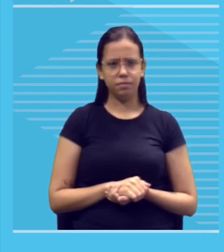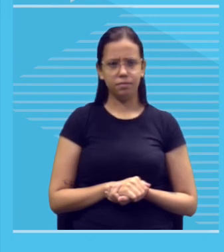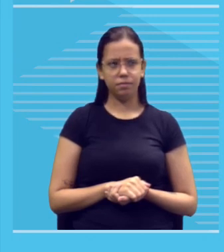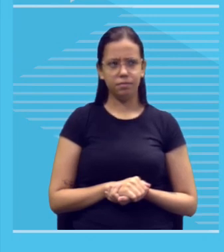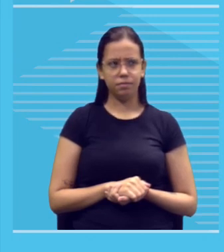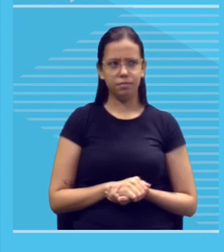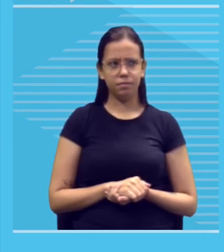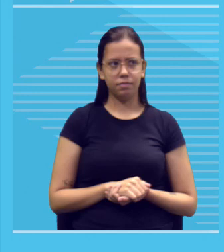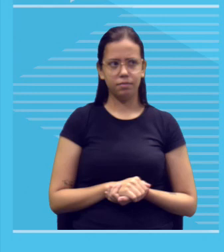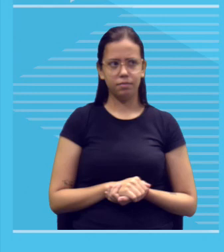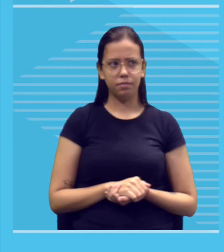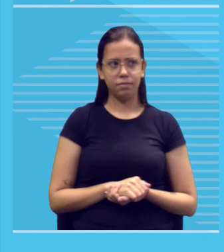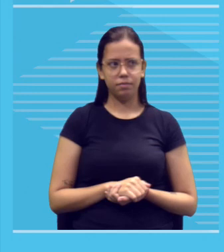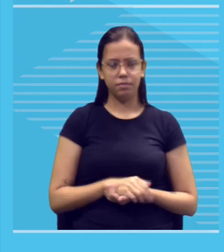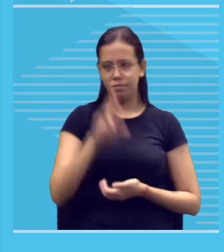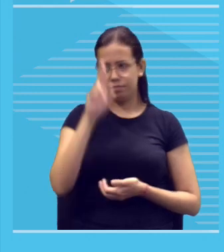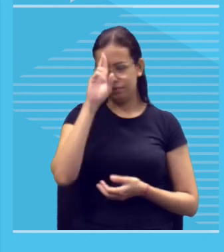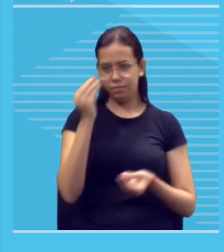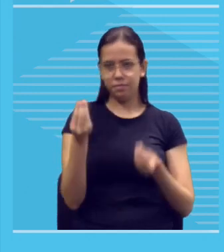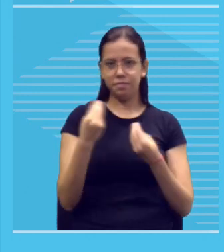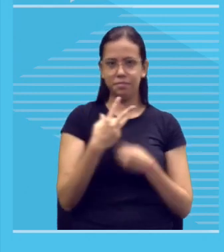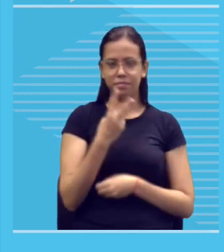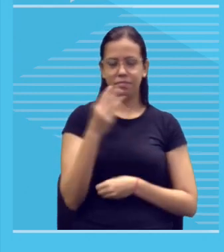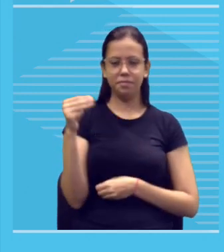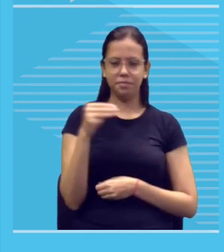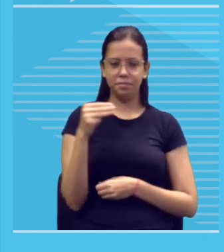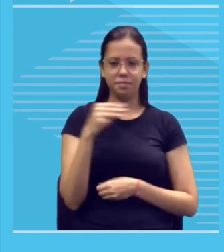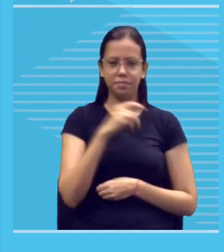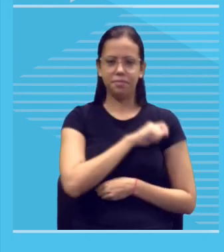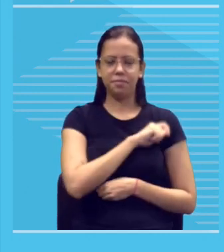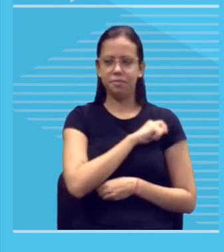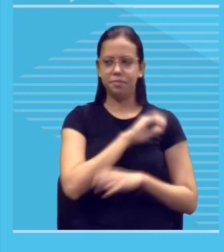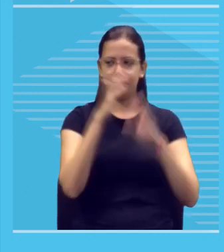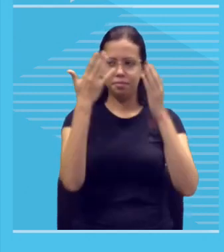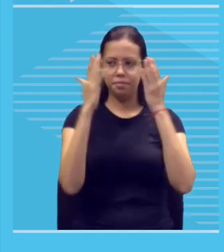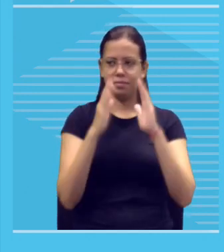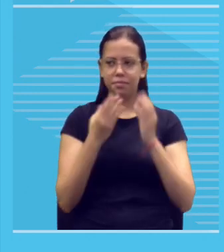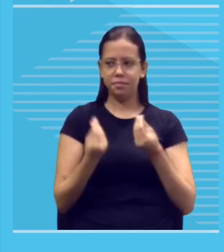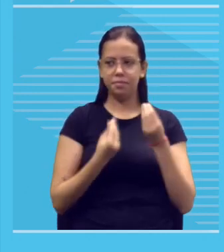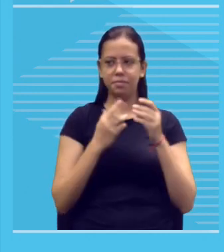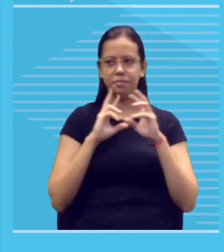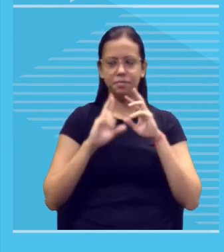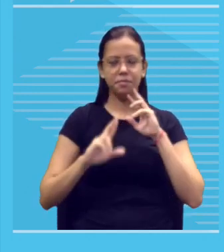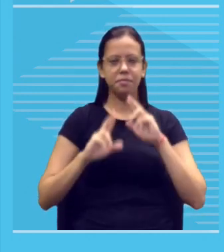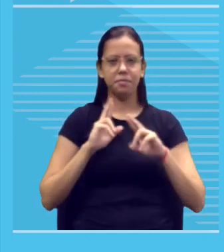chama na ideia produção Me dá três minutos aí para a galera analisar Nossa solução 3 minutinhos